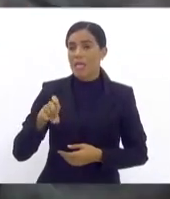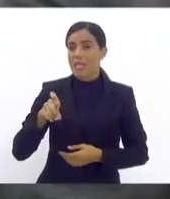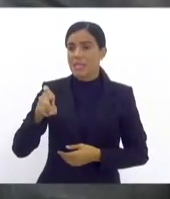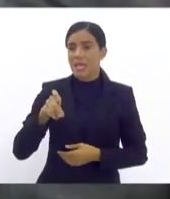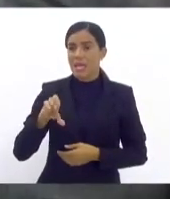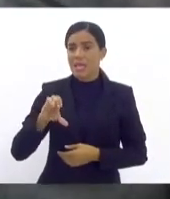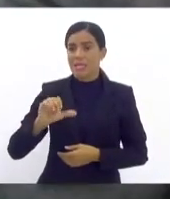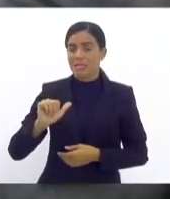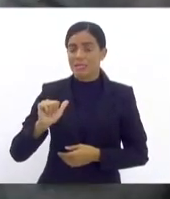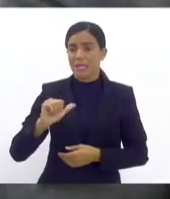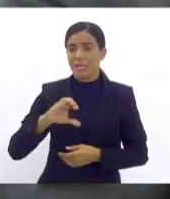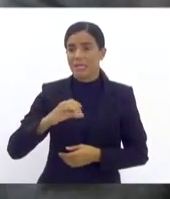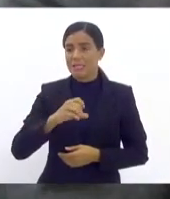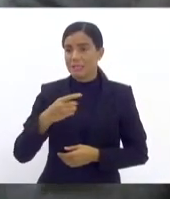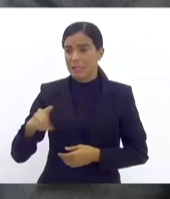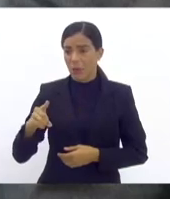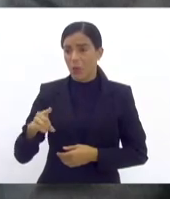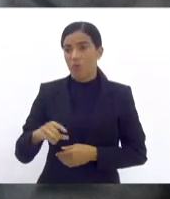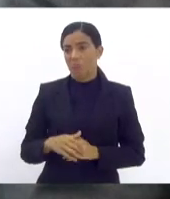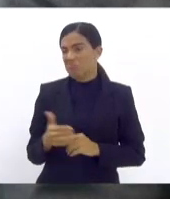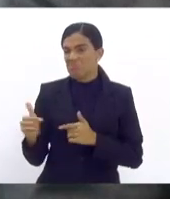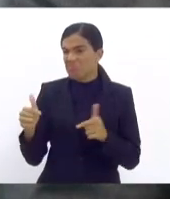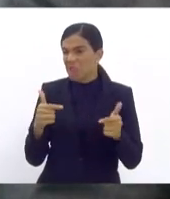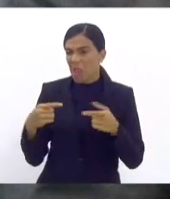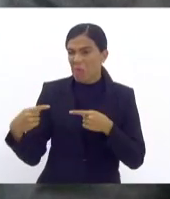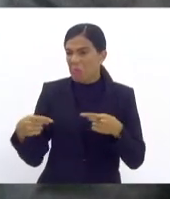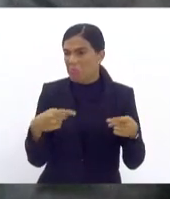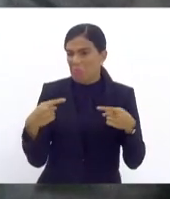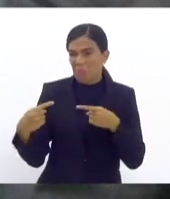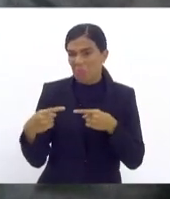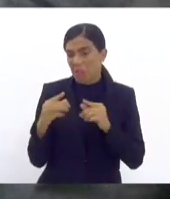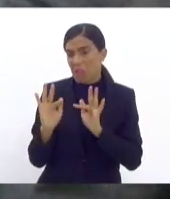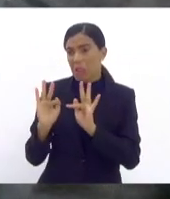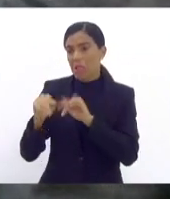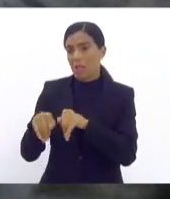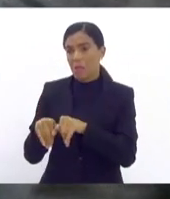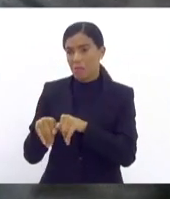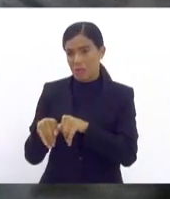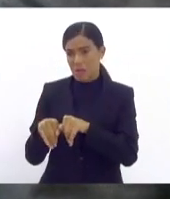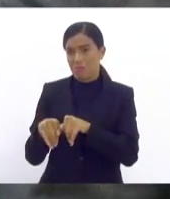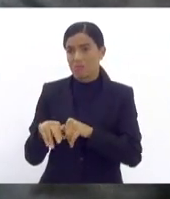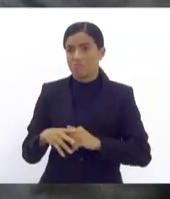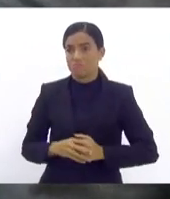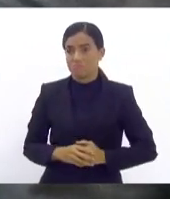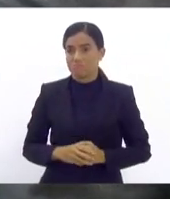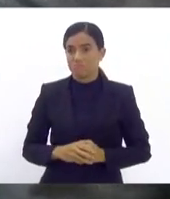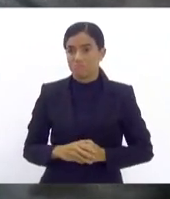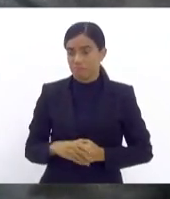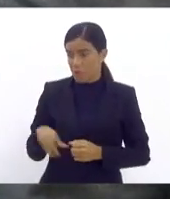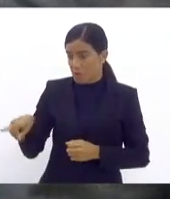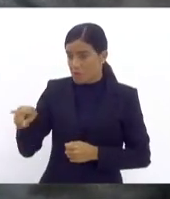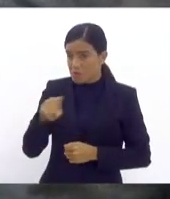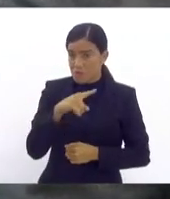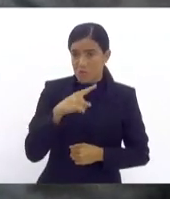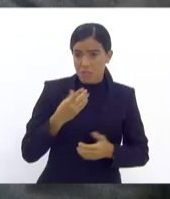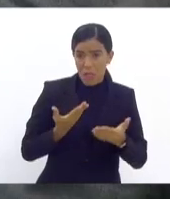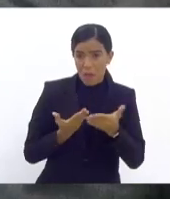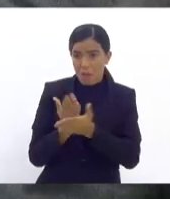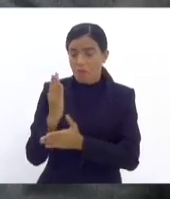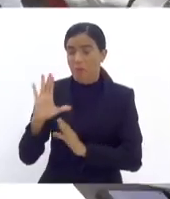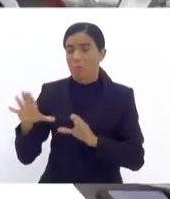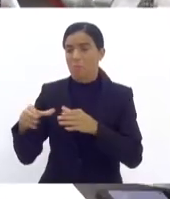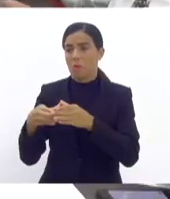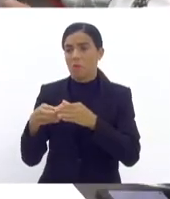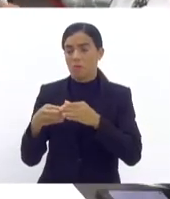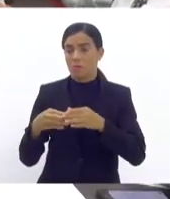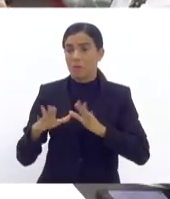não causam muita discussão, eu vou propor para a gente terminar a pauta e votá-los em bloco. Então, os senhores que aprovam a votação em bloco, permanecem como estão,